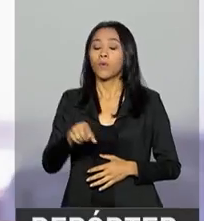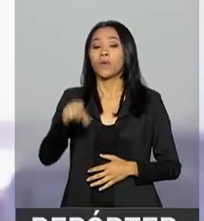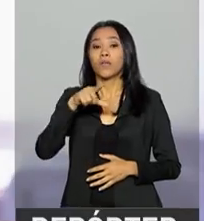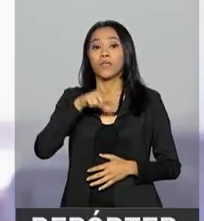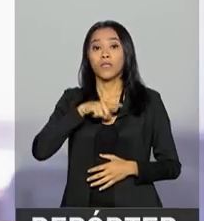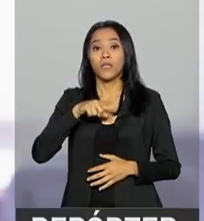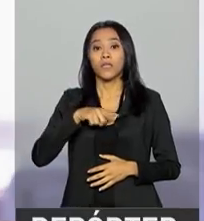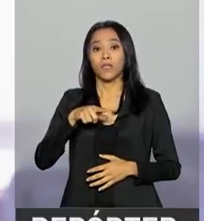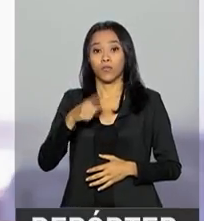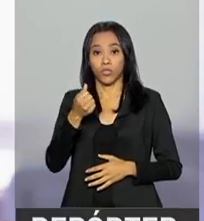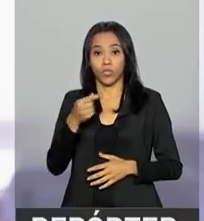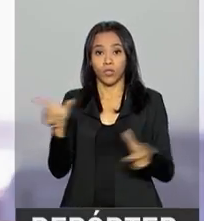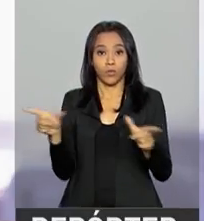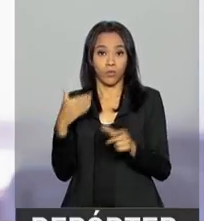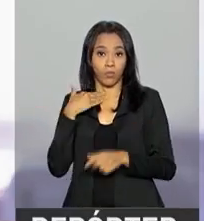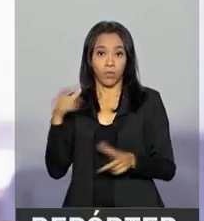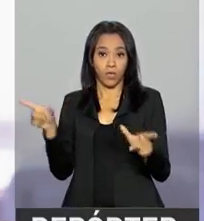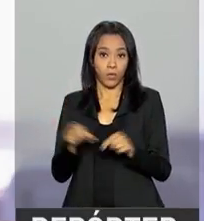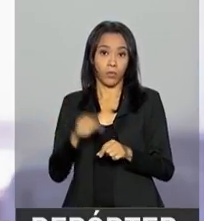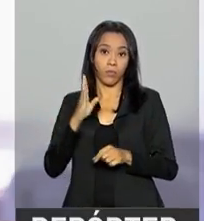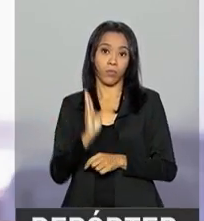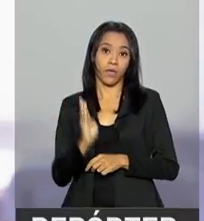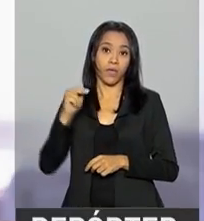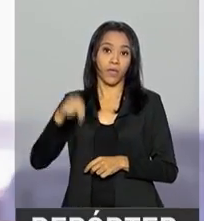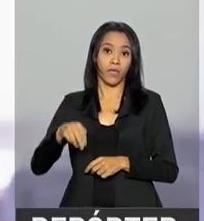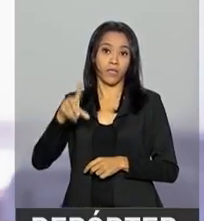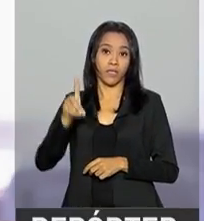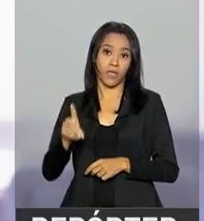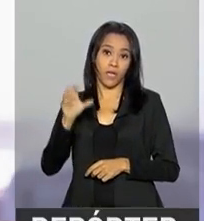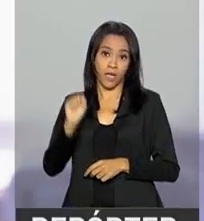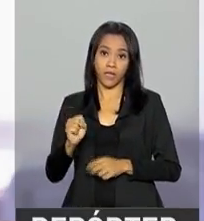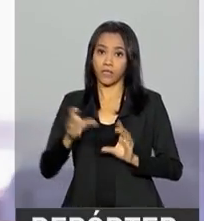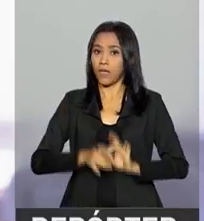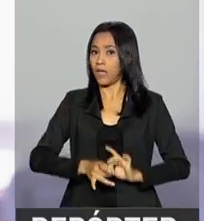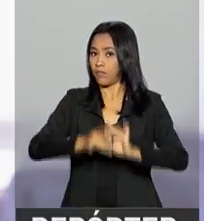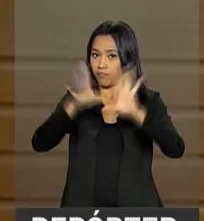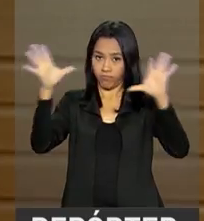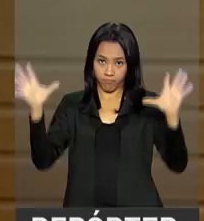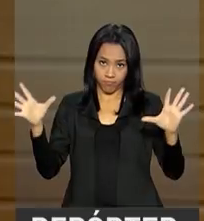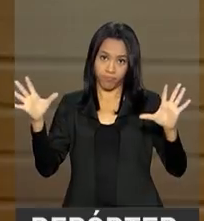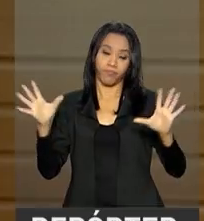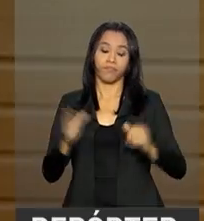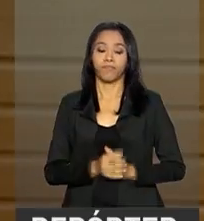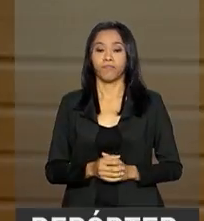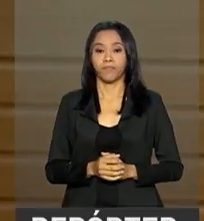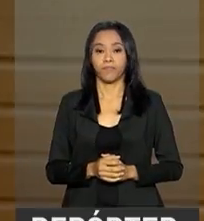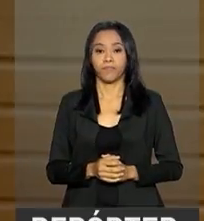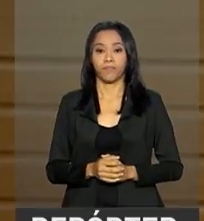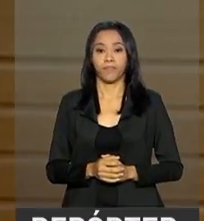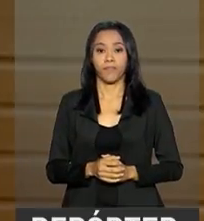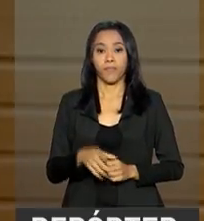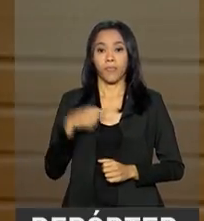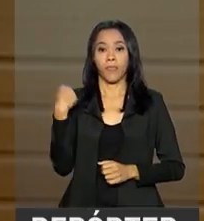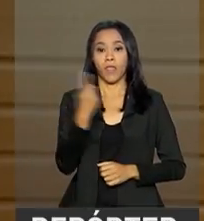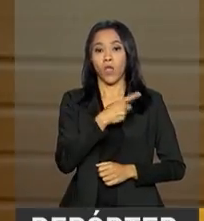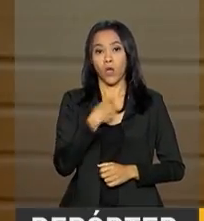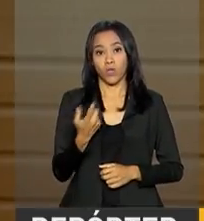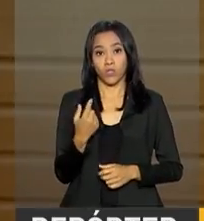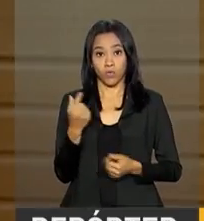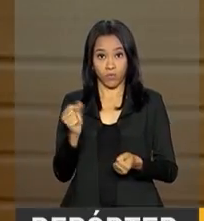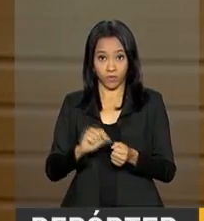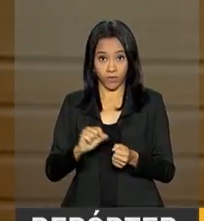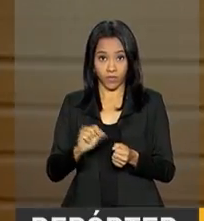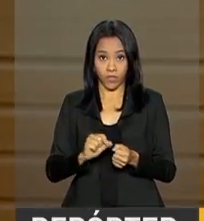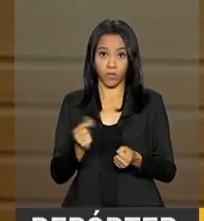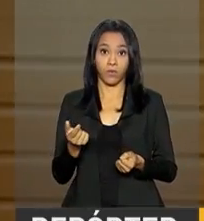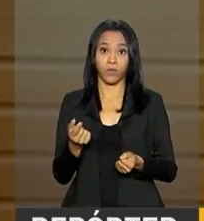recursos do bnds e é destinada a alunos de todas as regiões do país nós estamos fazendo com que